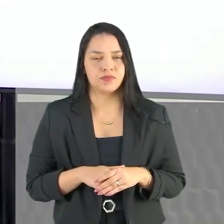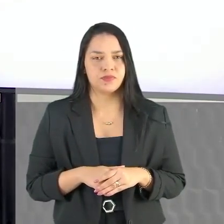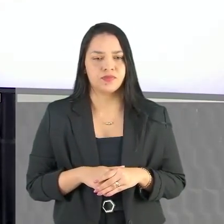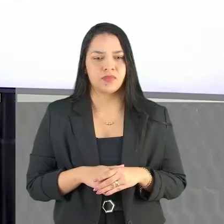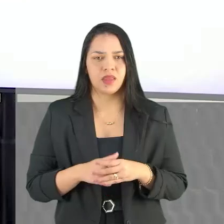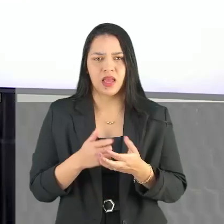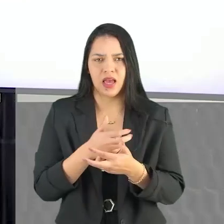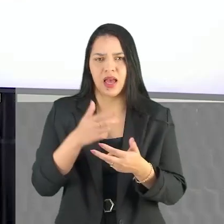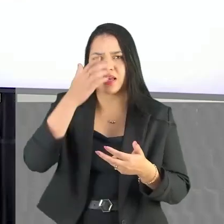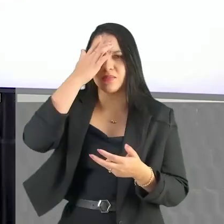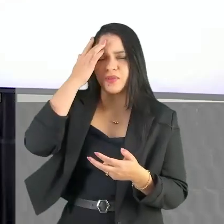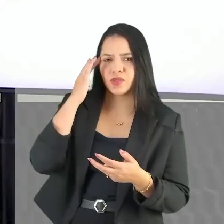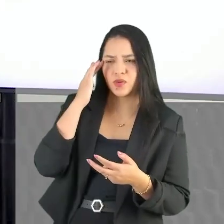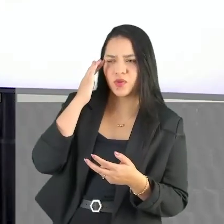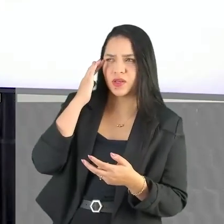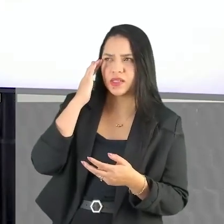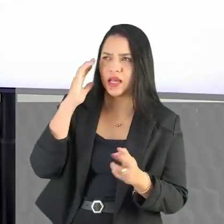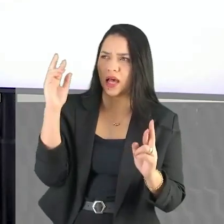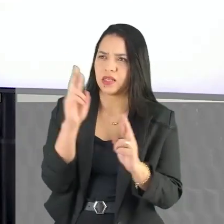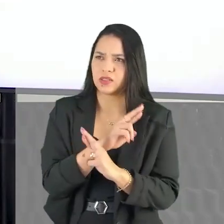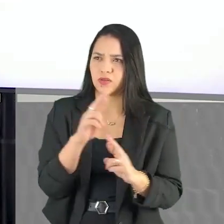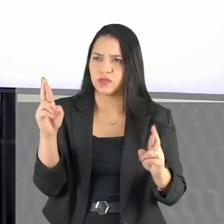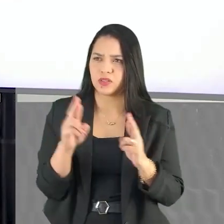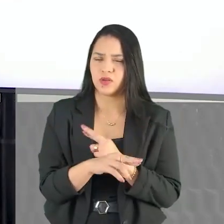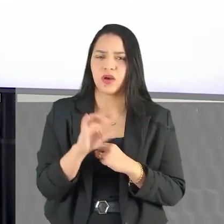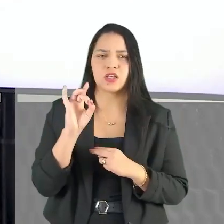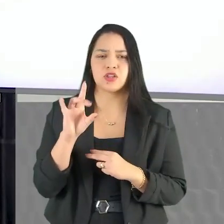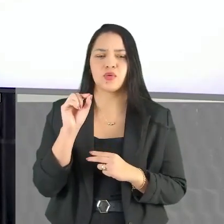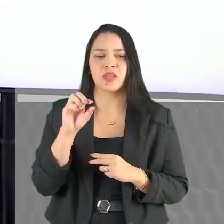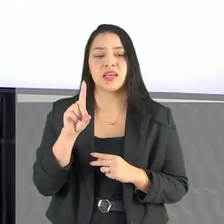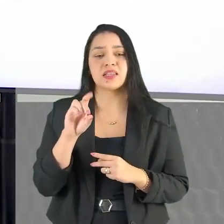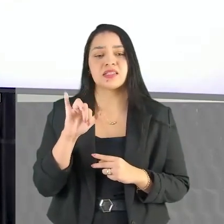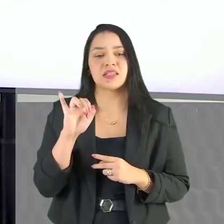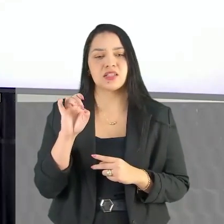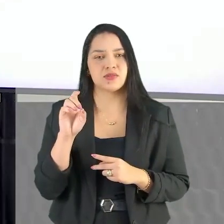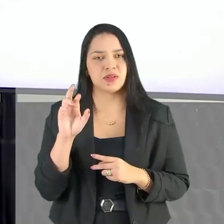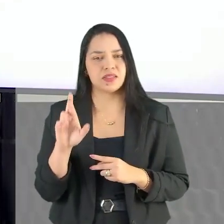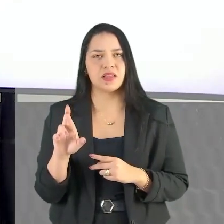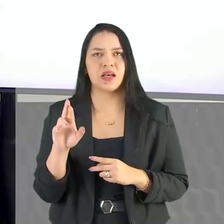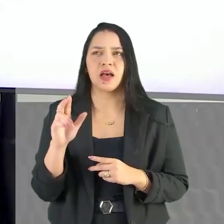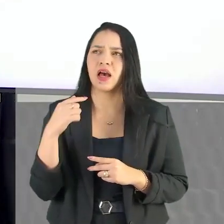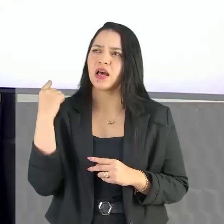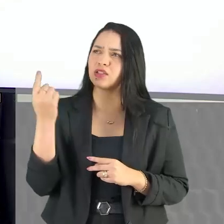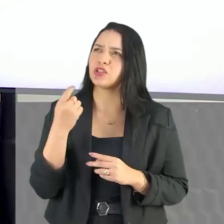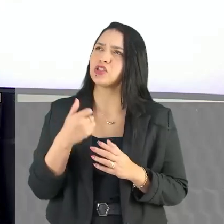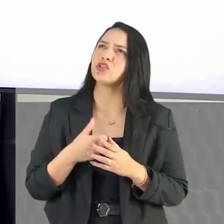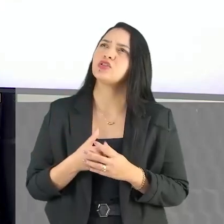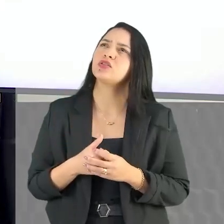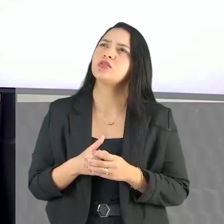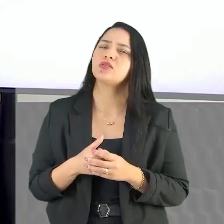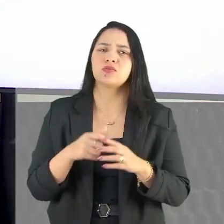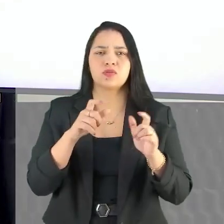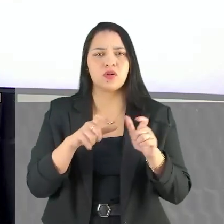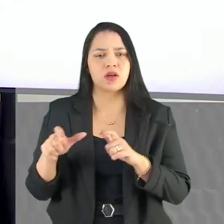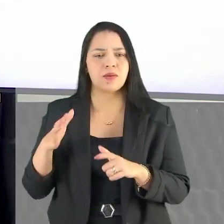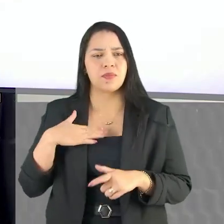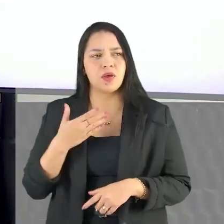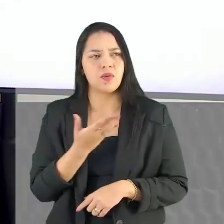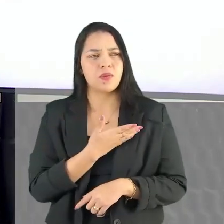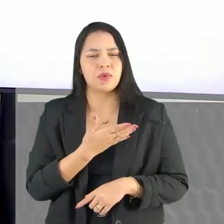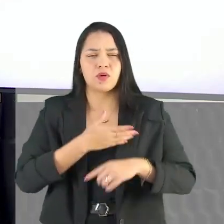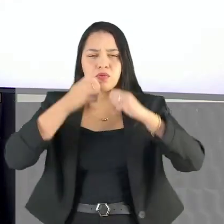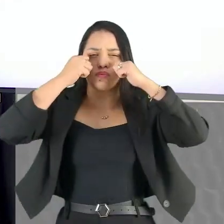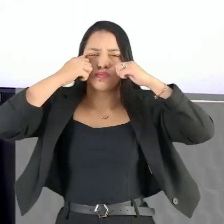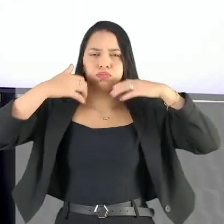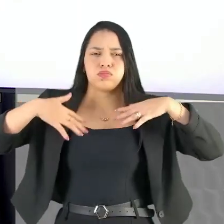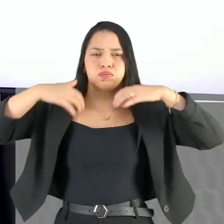As pessoas associam destilar a apenas esquentar. Um dia desse, a gente estava em um determinado local, um amigo meu estava suando